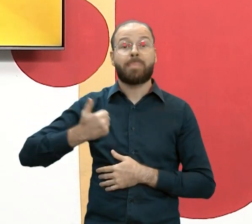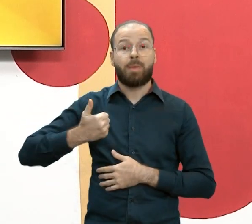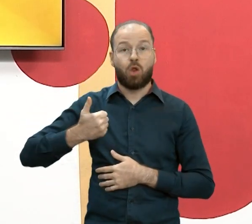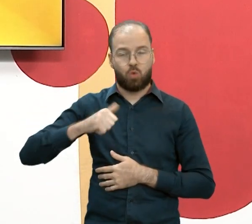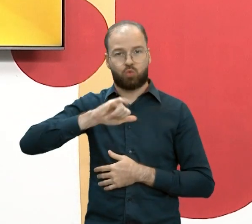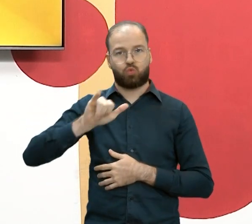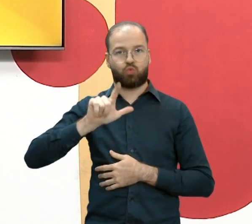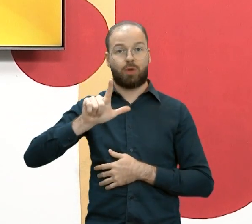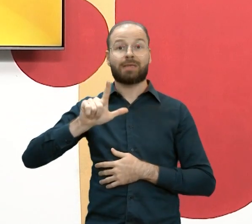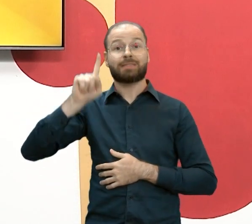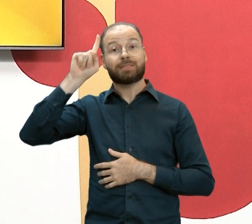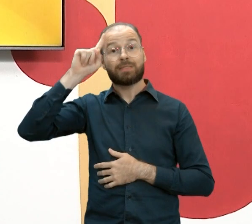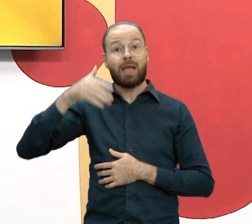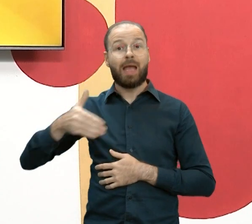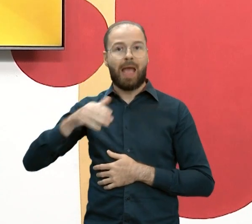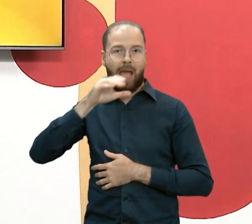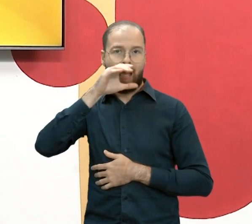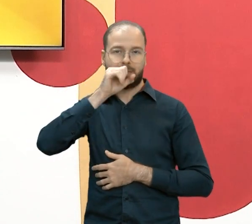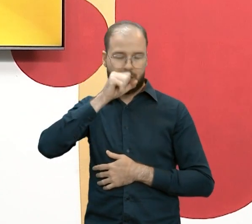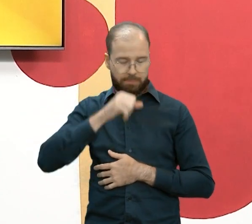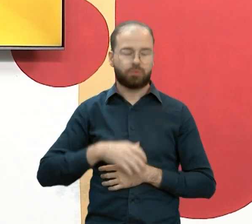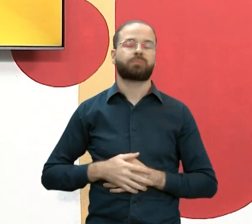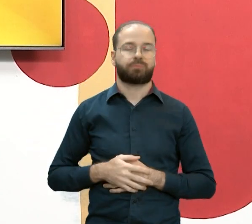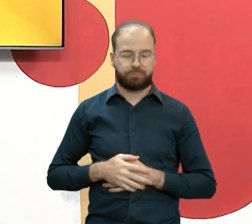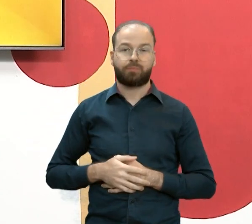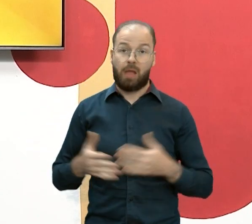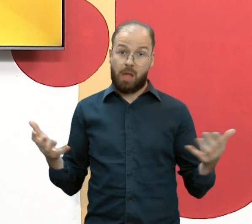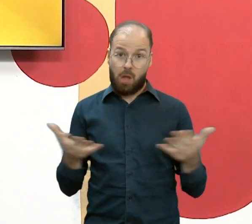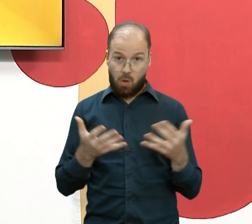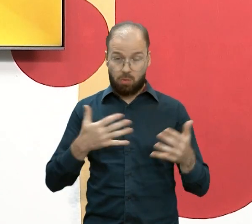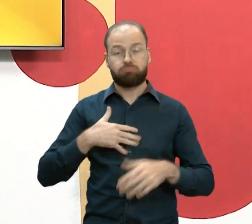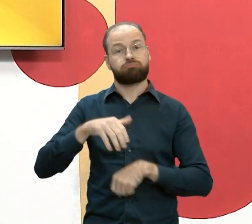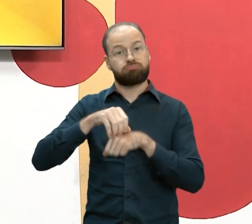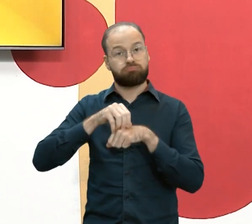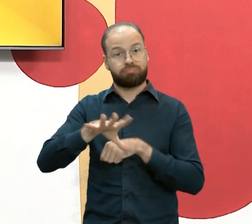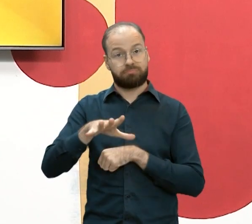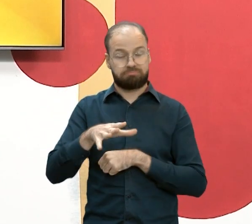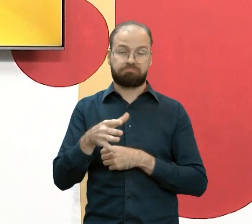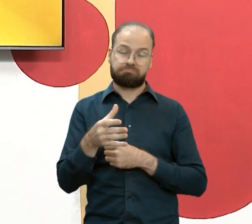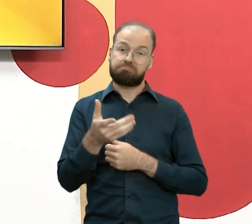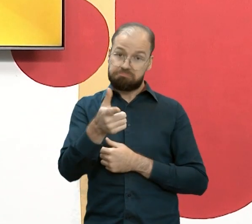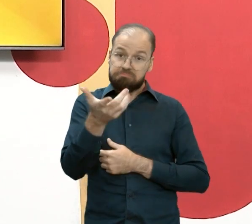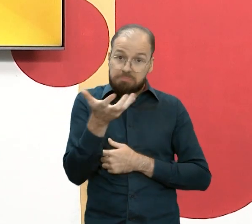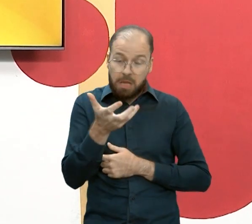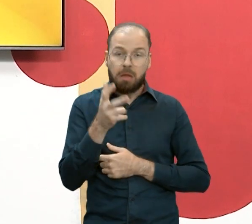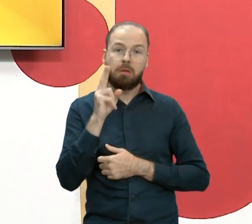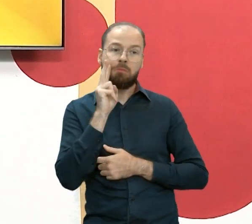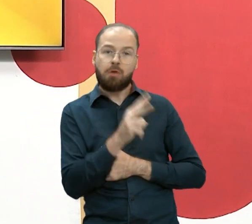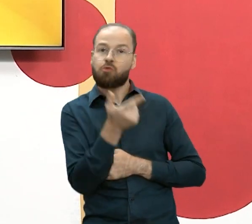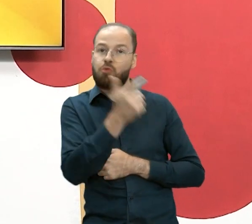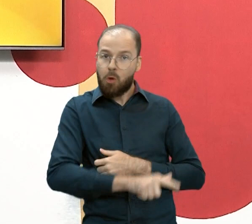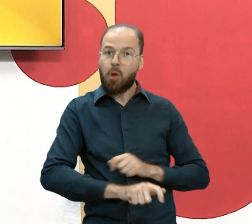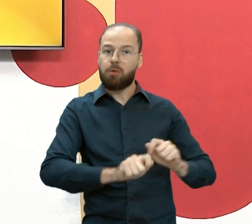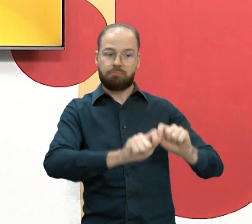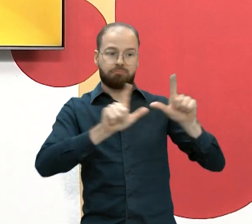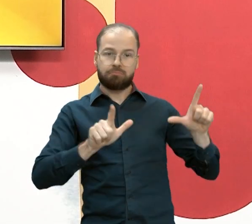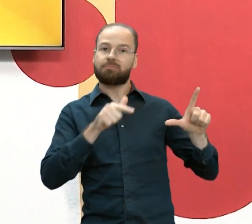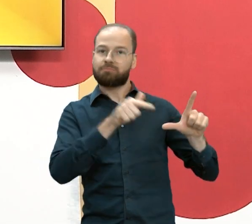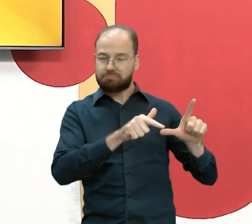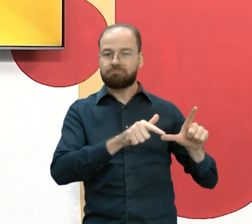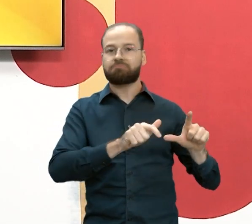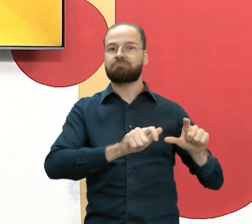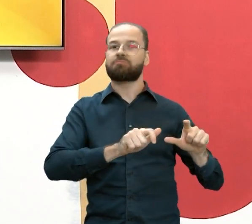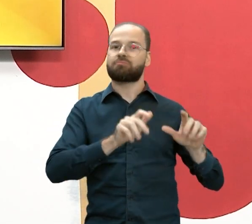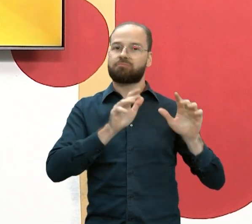no sábado. E agora, te conto aí, ó, se você quiser ver ou rever qualquer episódio do Mundo UFG, como você já